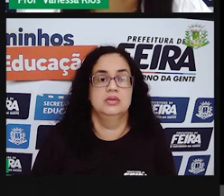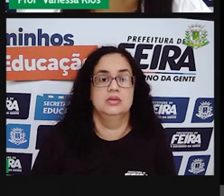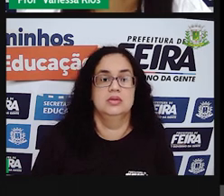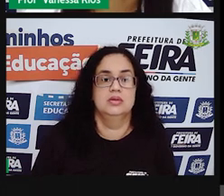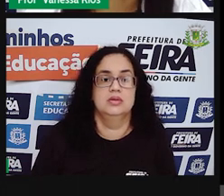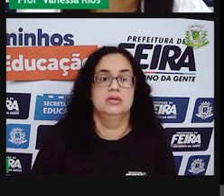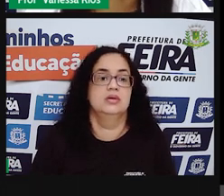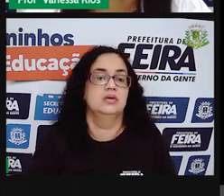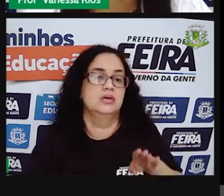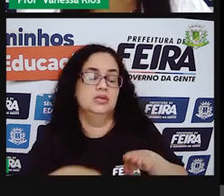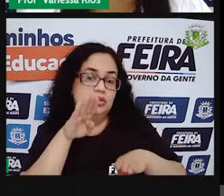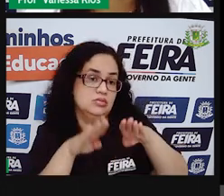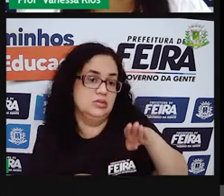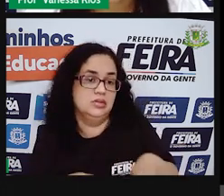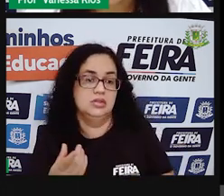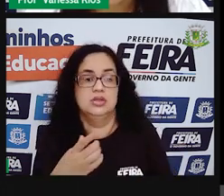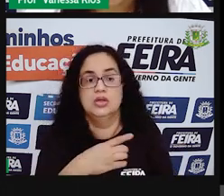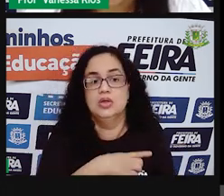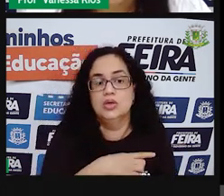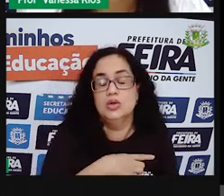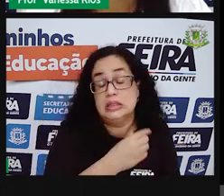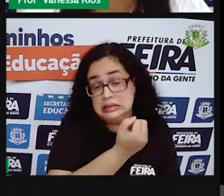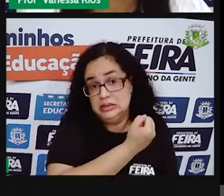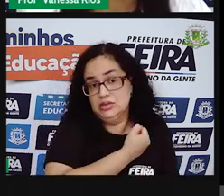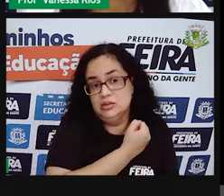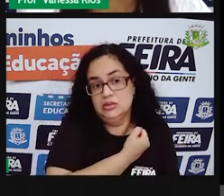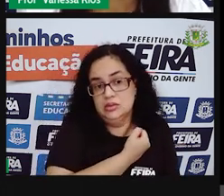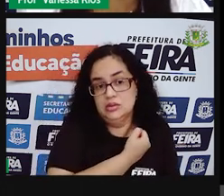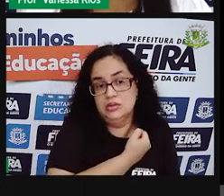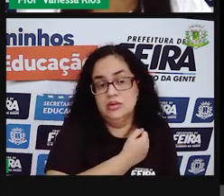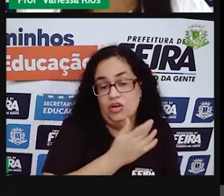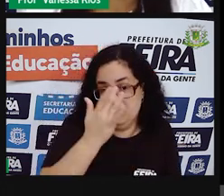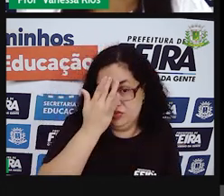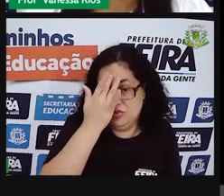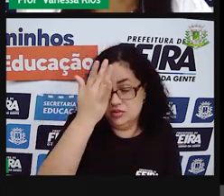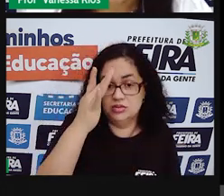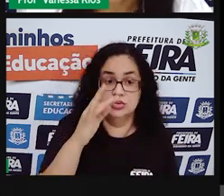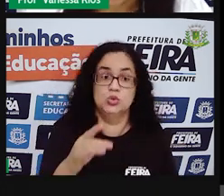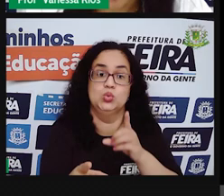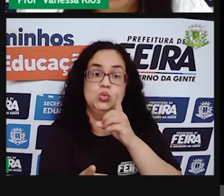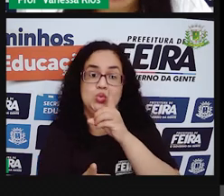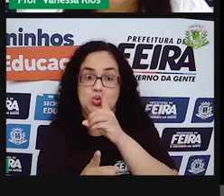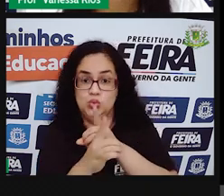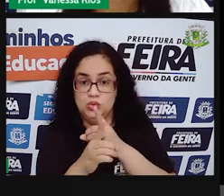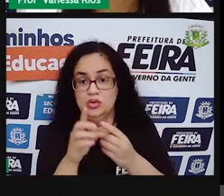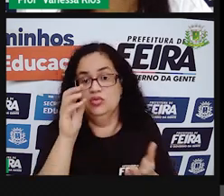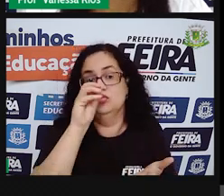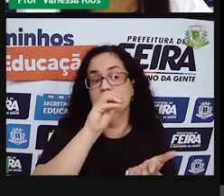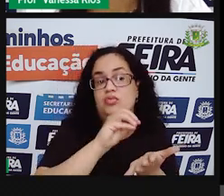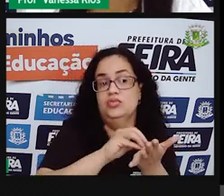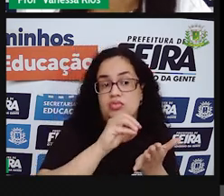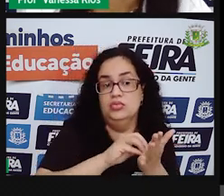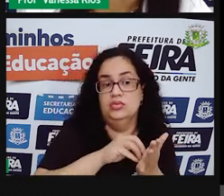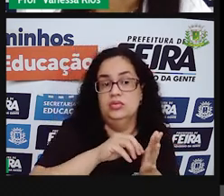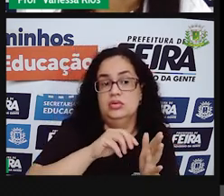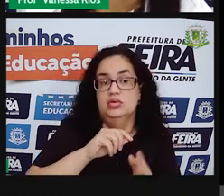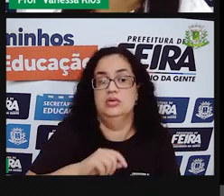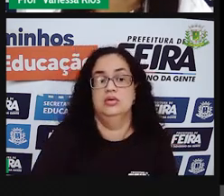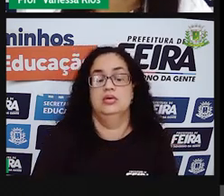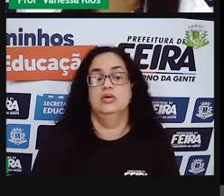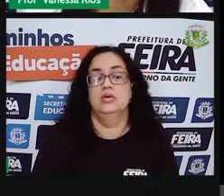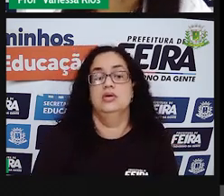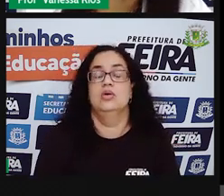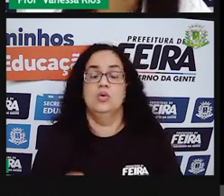aí, ó, talvez não colocado algum desses números, ficaria fácil descobrir qual número estaria faltando, descobrindo